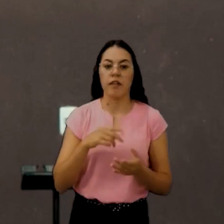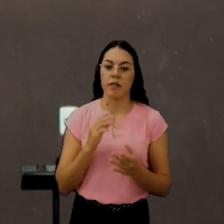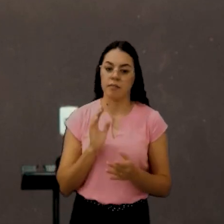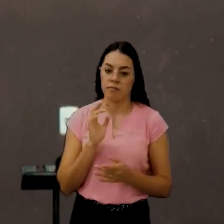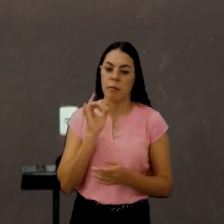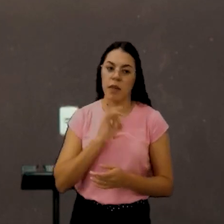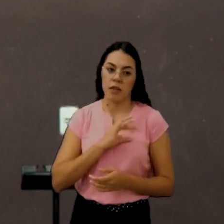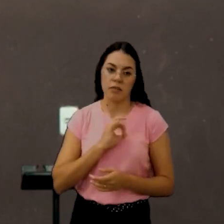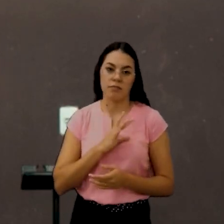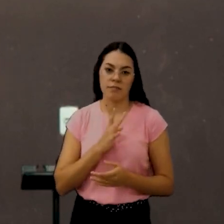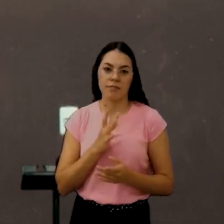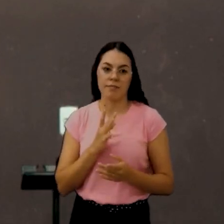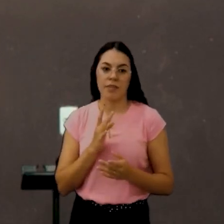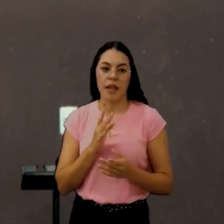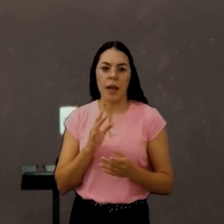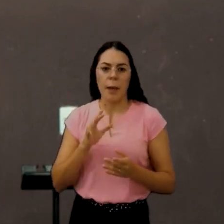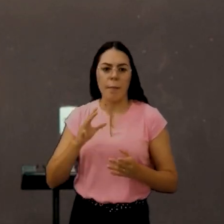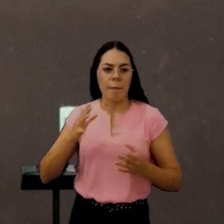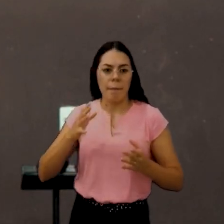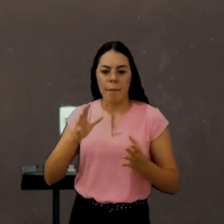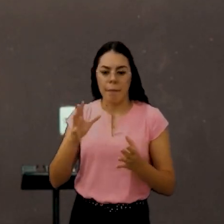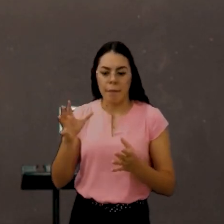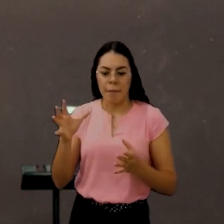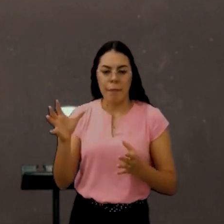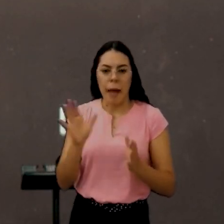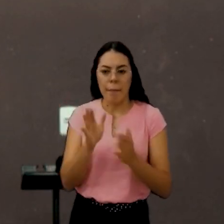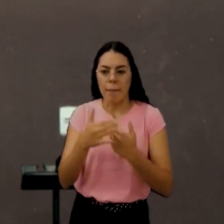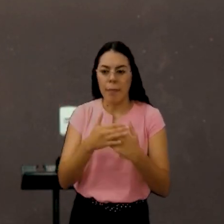constrangedora. Passaram a mão em tudo quanto foi canto,